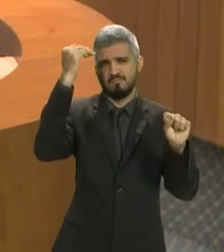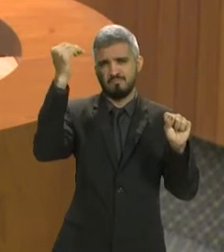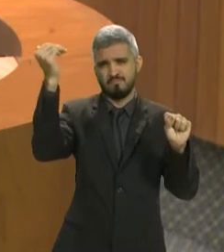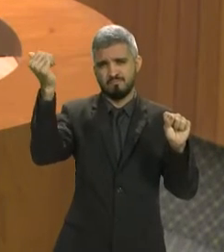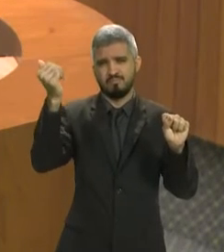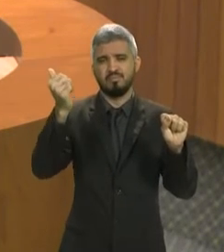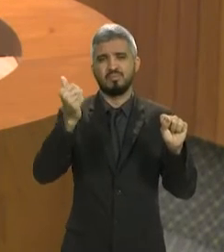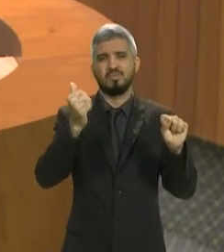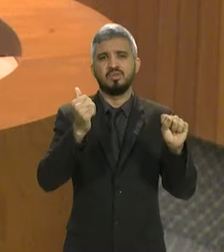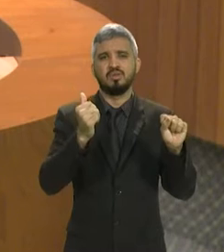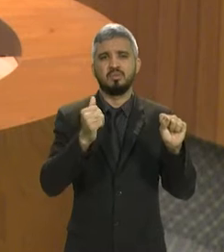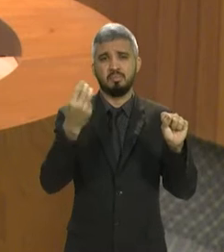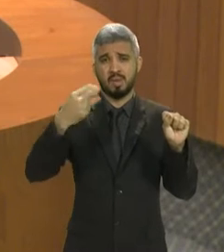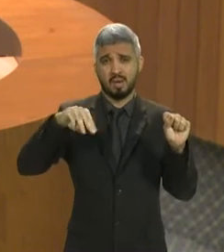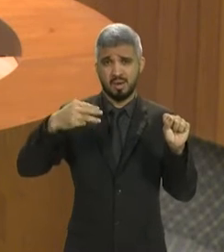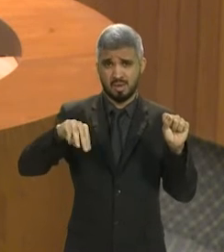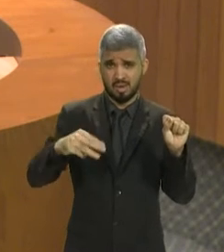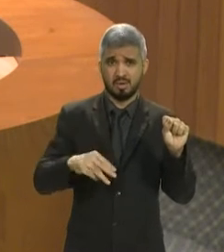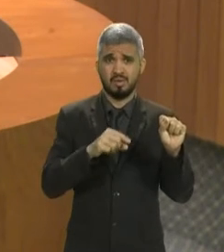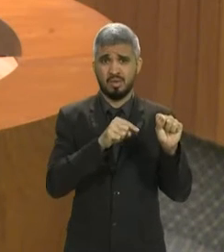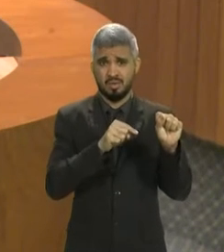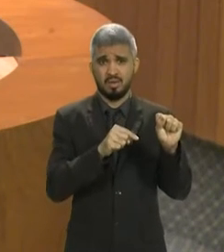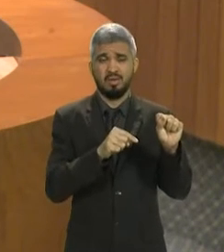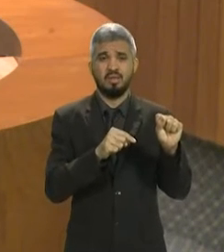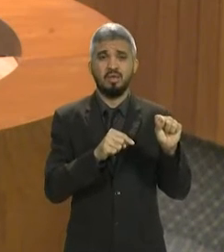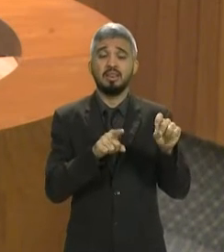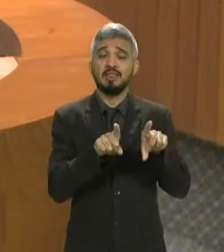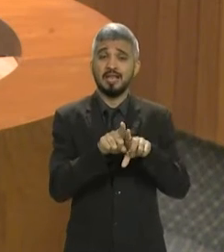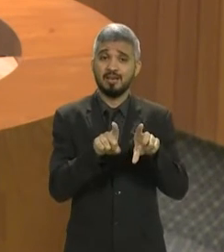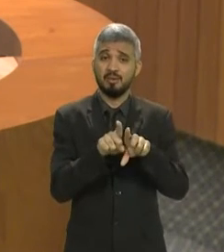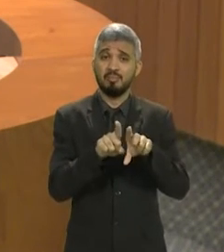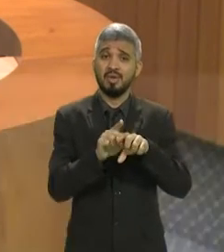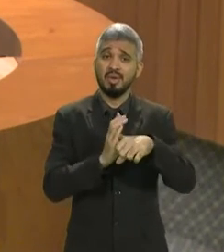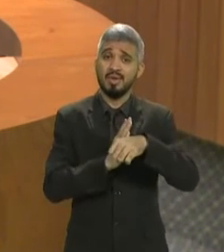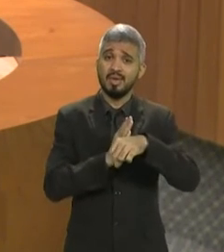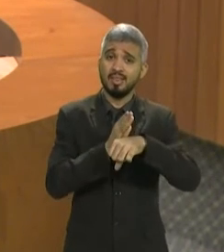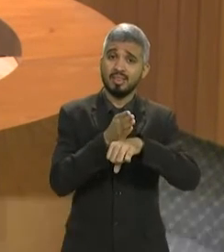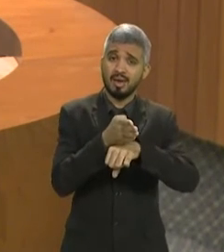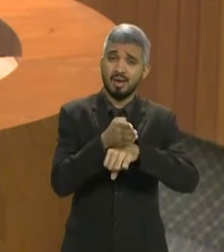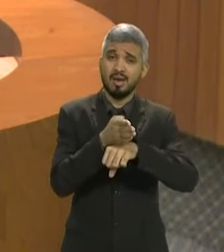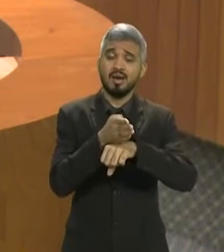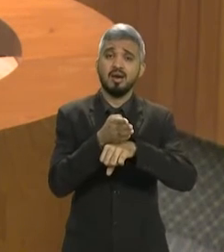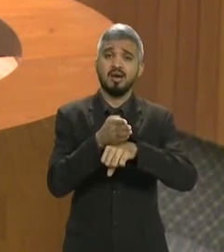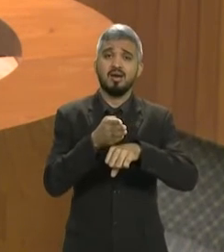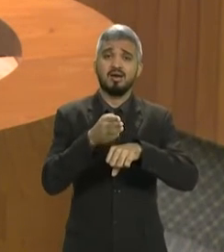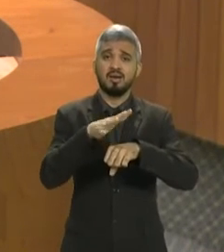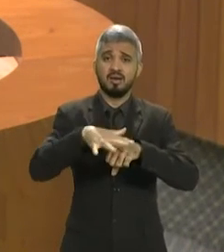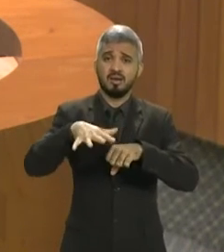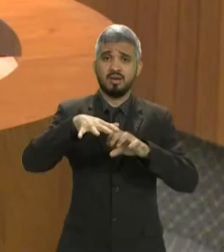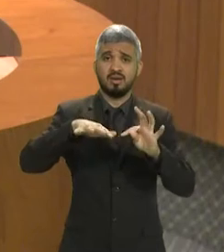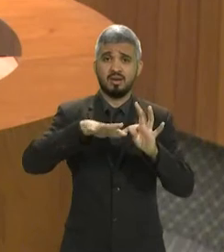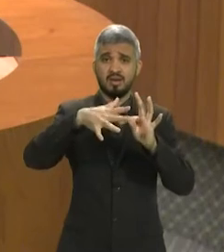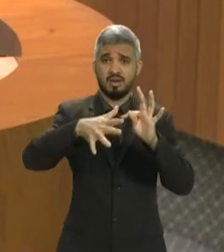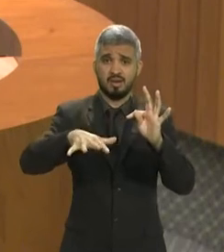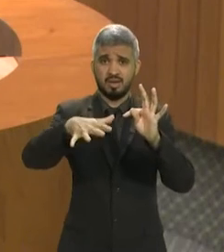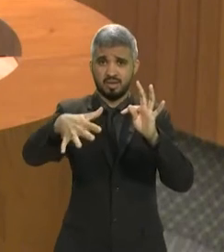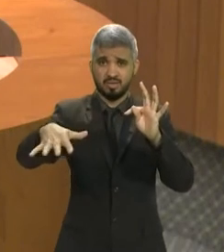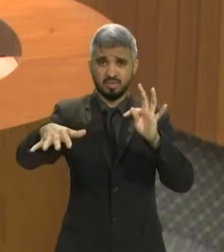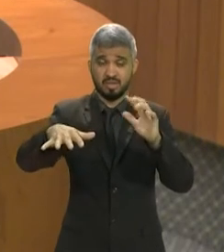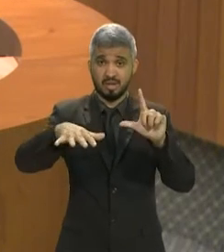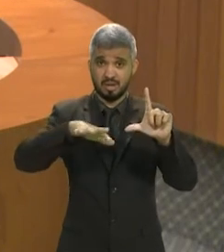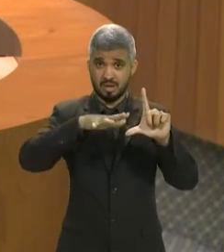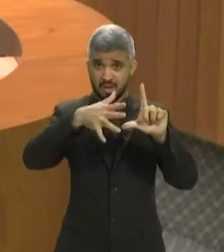maranhense, Humberto de Campos, mas é a porta dos Lençóis Maranhenses também. Uma cidade que tem uma fauna e uma flora